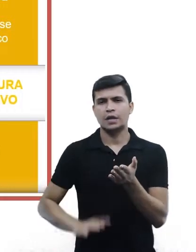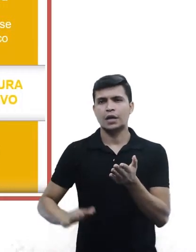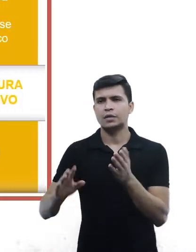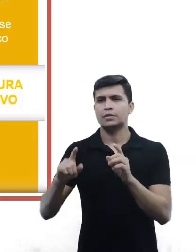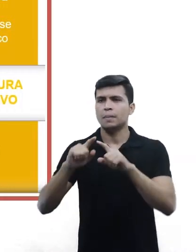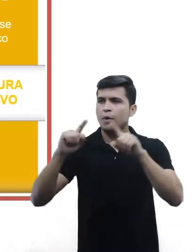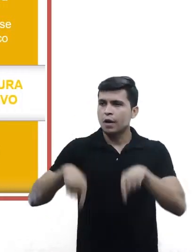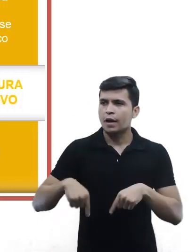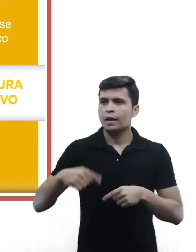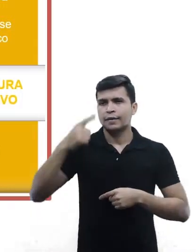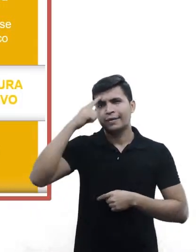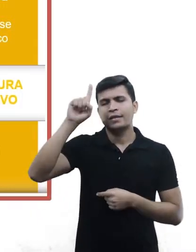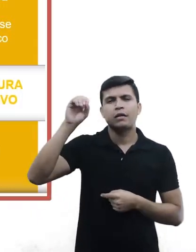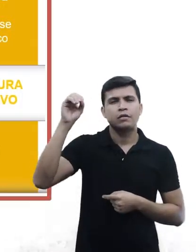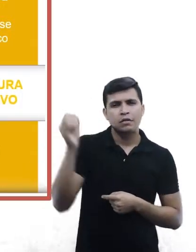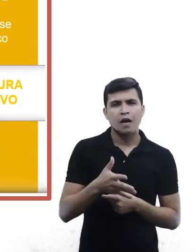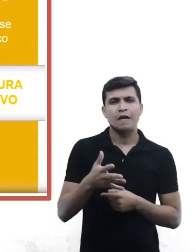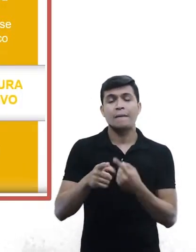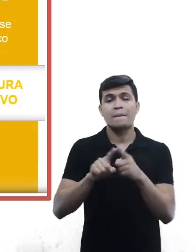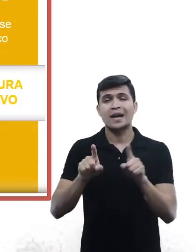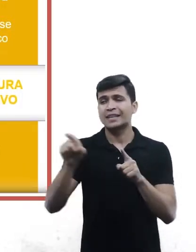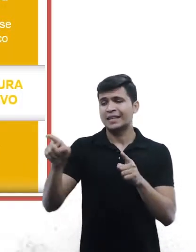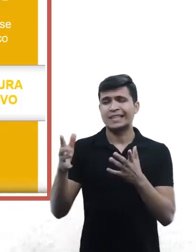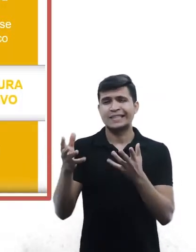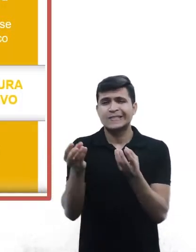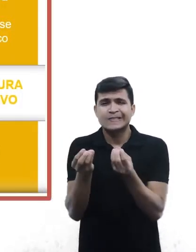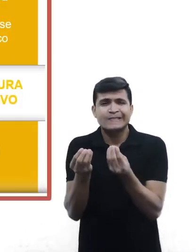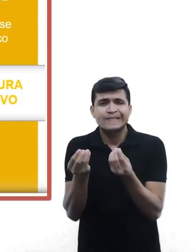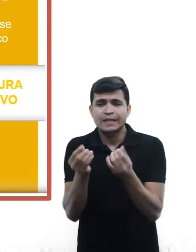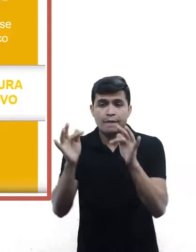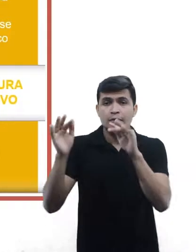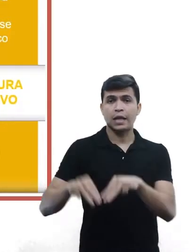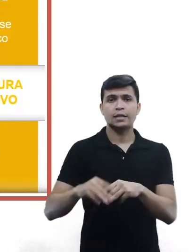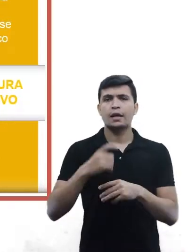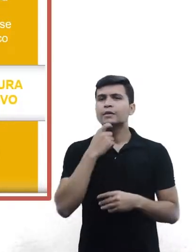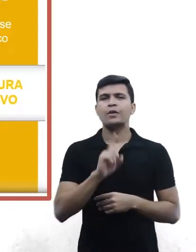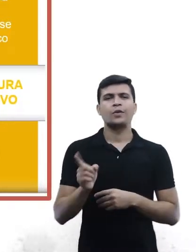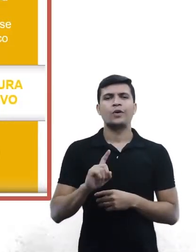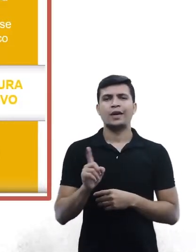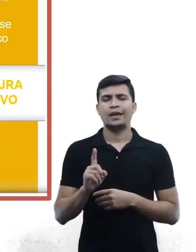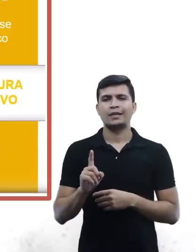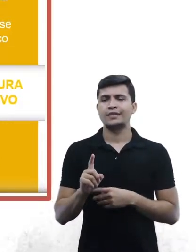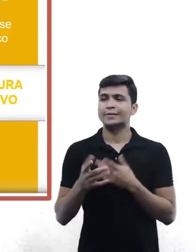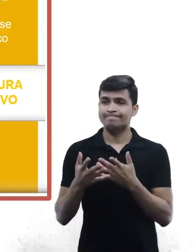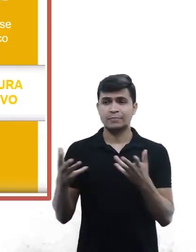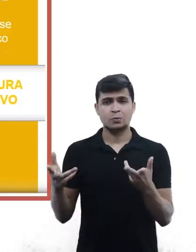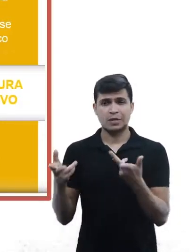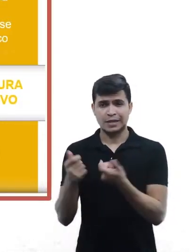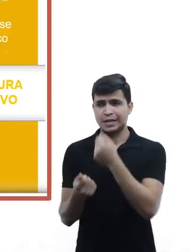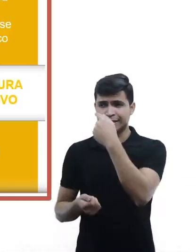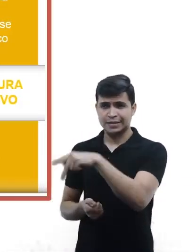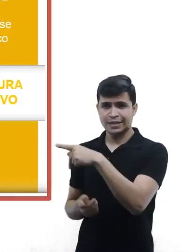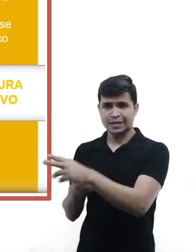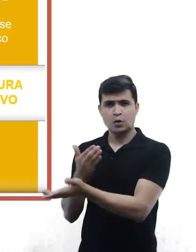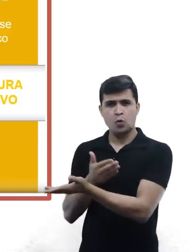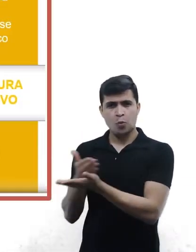atividades, projetos, ter ideias novas, mas que é menos eficaz em finalizá-las ou perseverar nelas, e que a